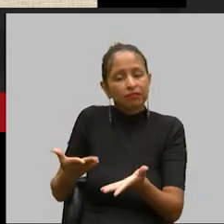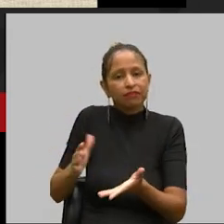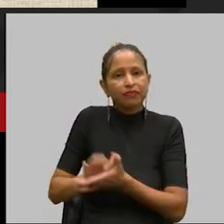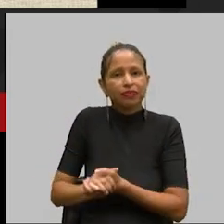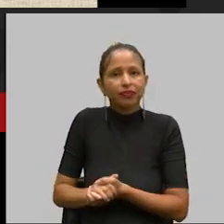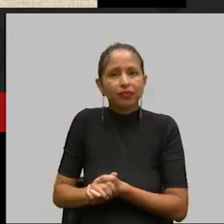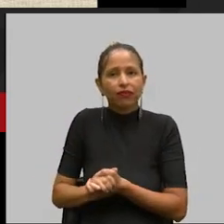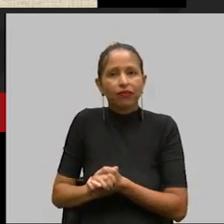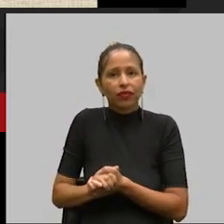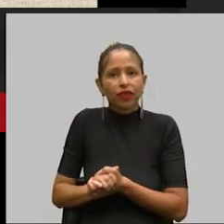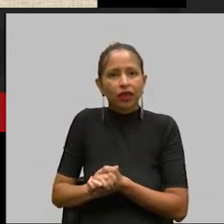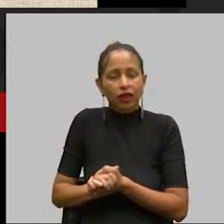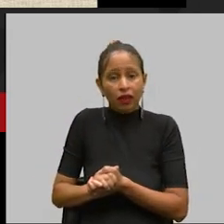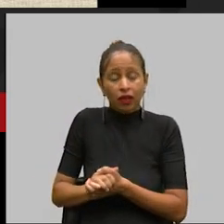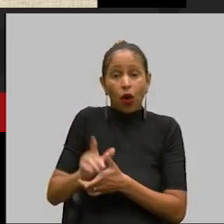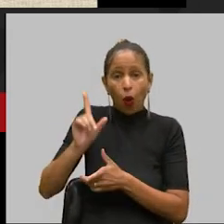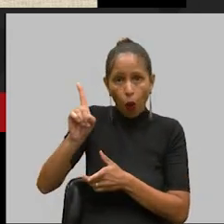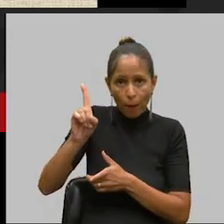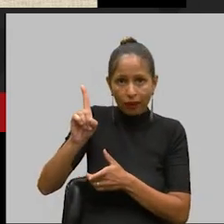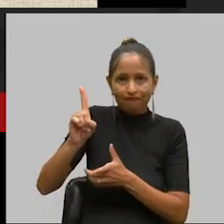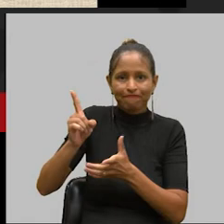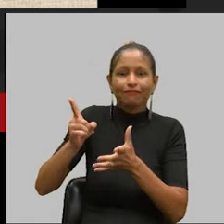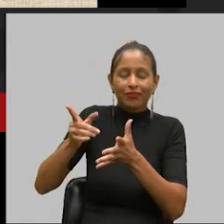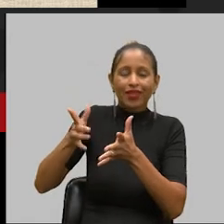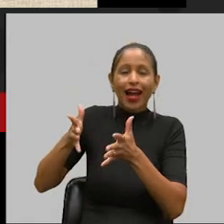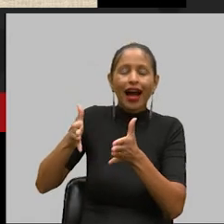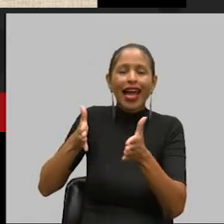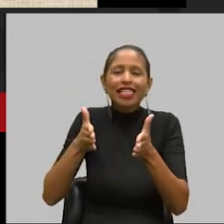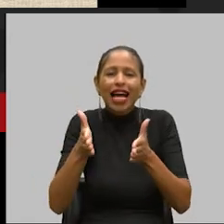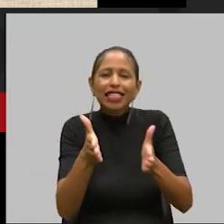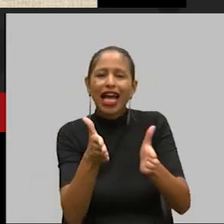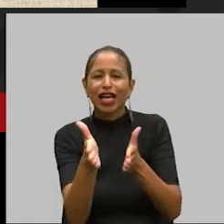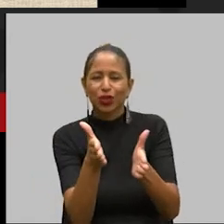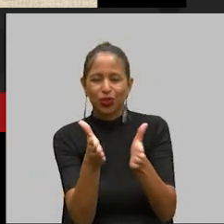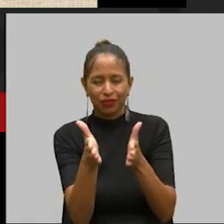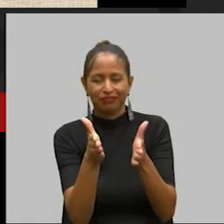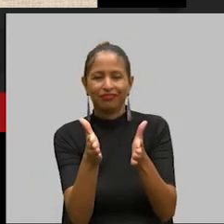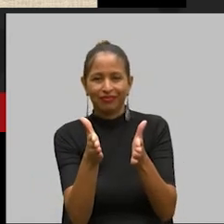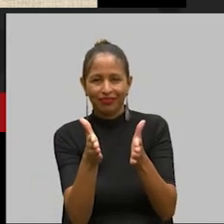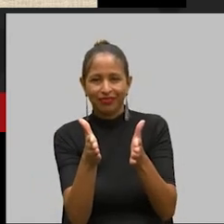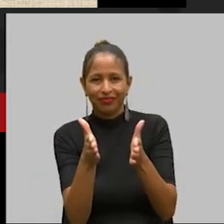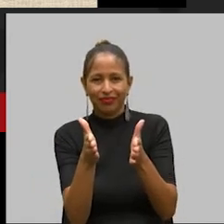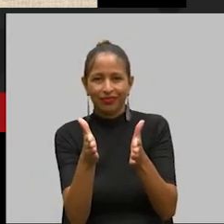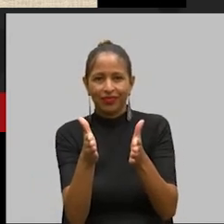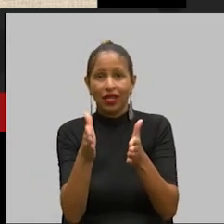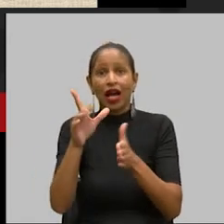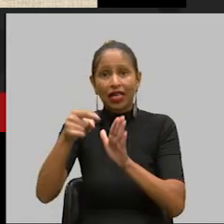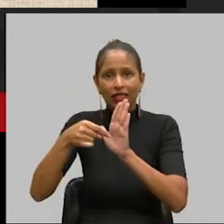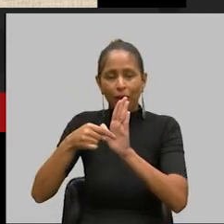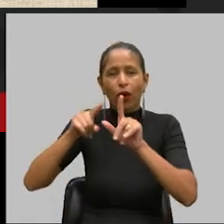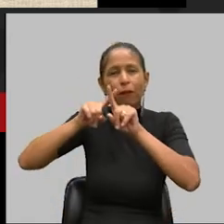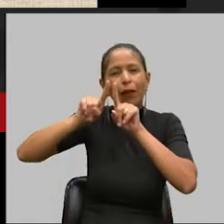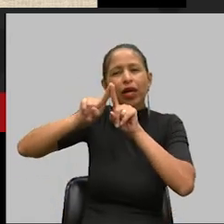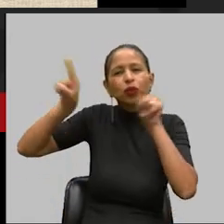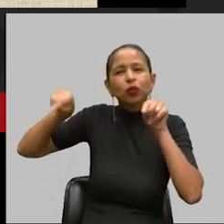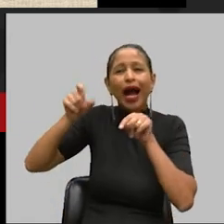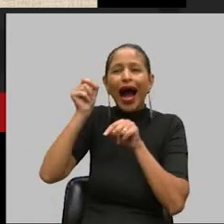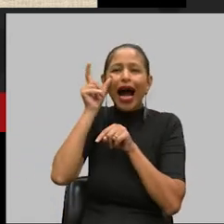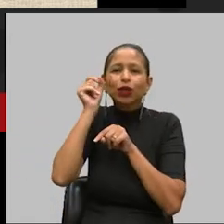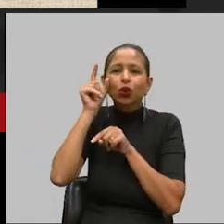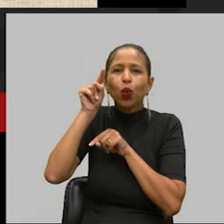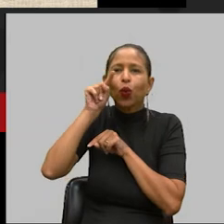porque uma coisa é o acesso né Eh eu eu trouxe esse esse quadrinho aqui eu eu